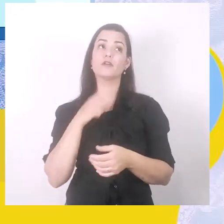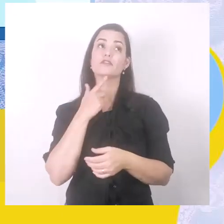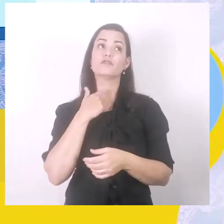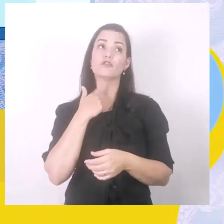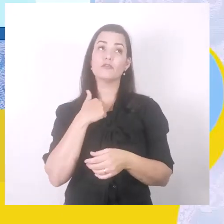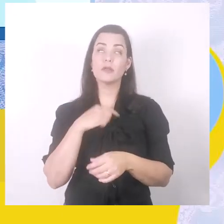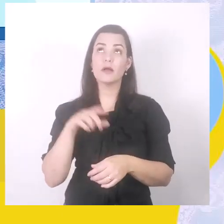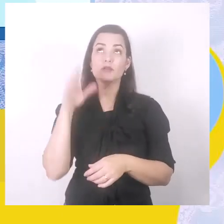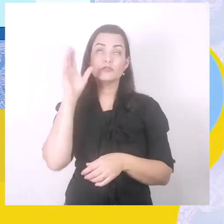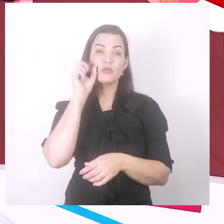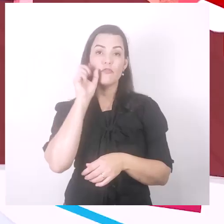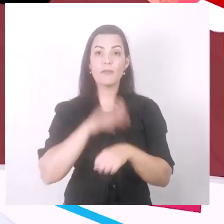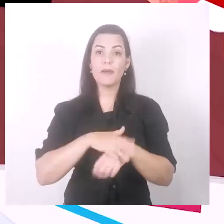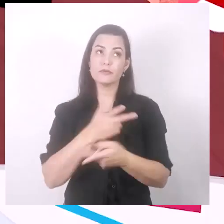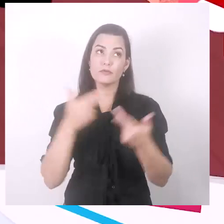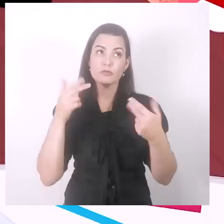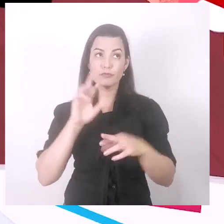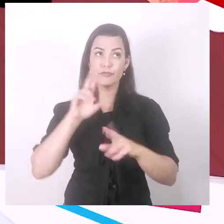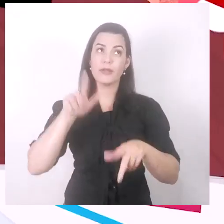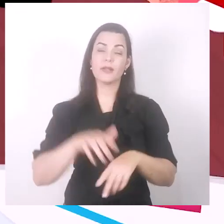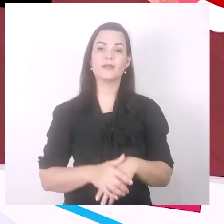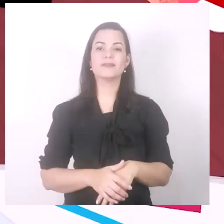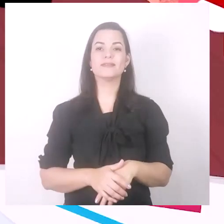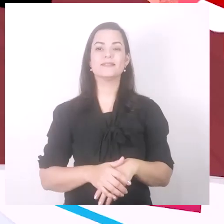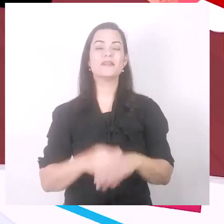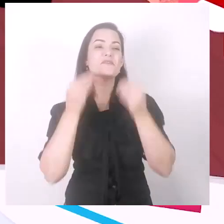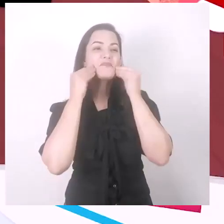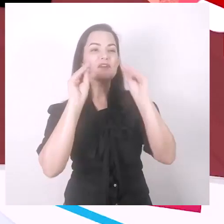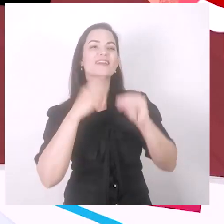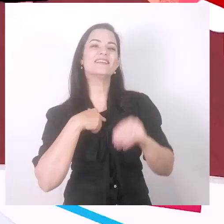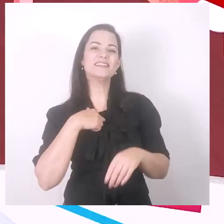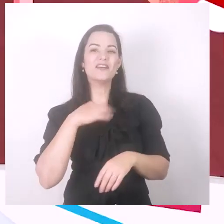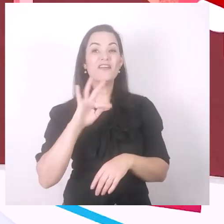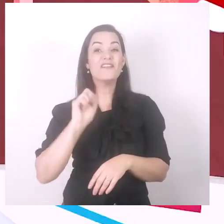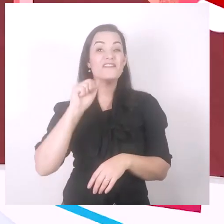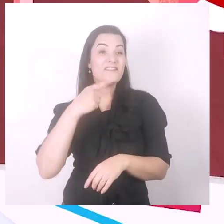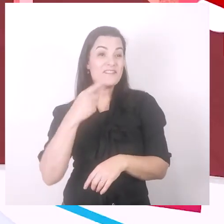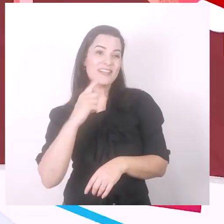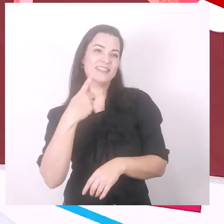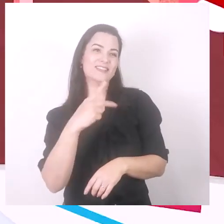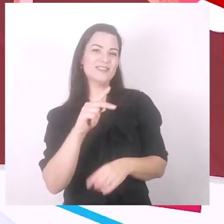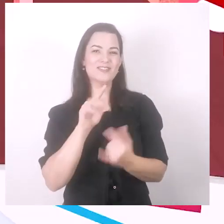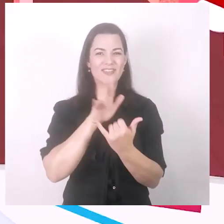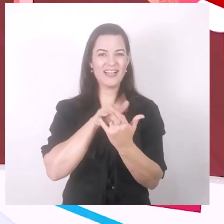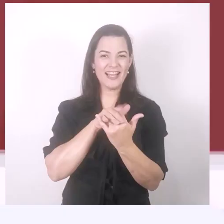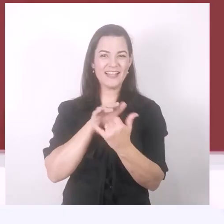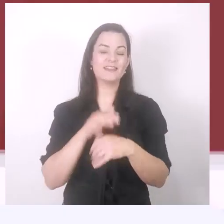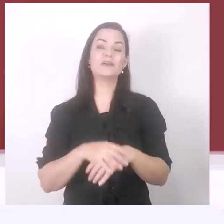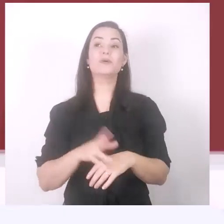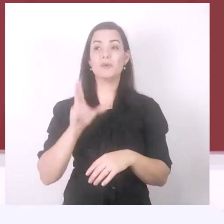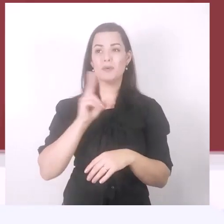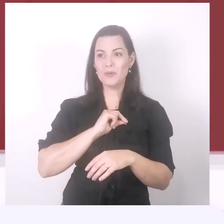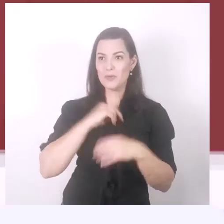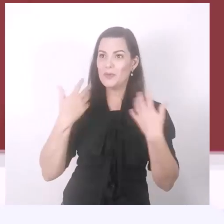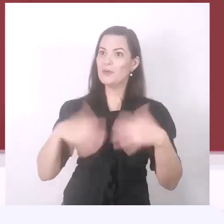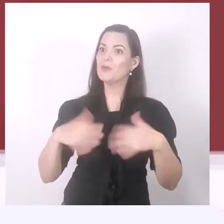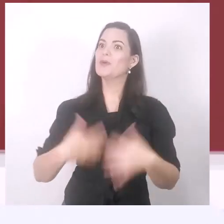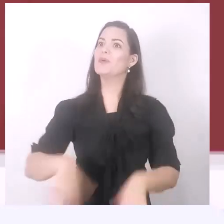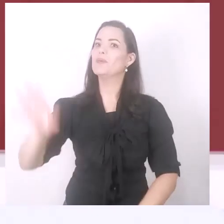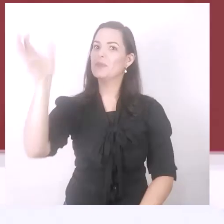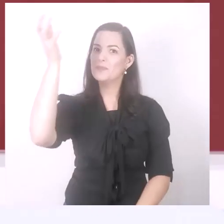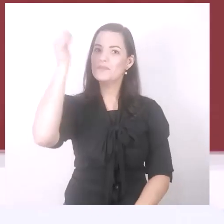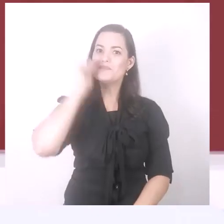sou fã do seu canal, Charlotte. Muito, muito obrigada. E que princesa moderna! Tá aí,